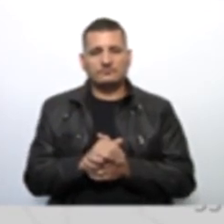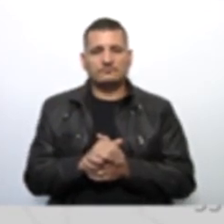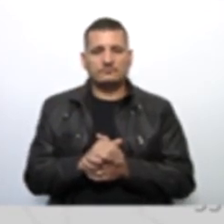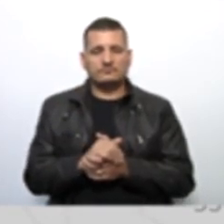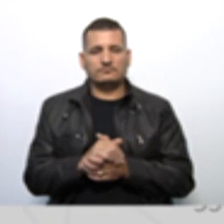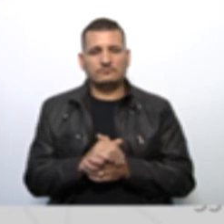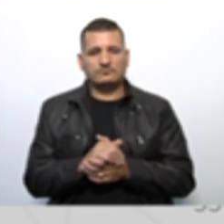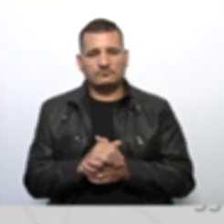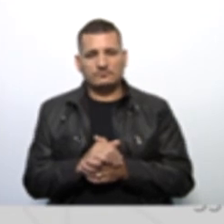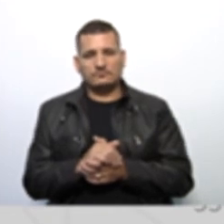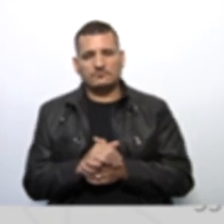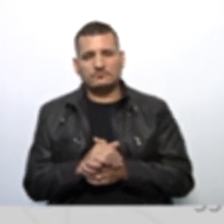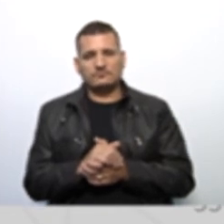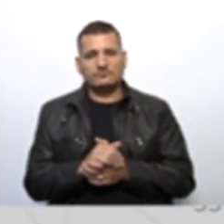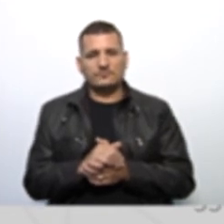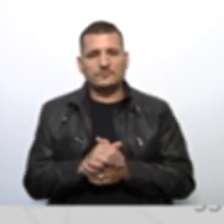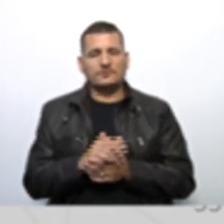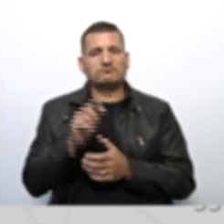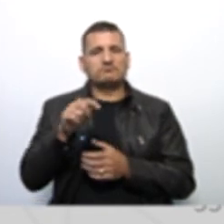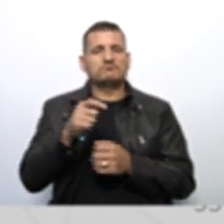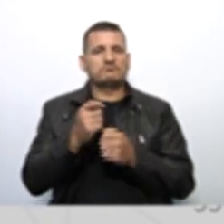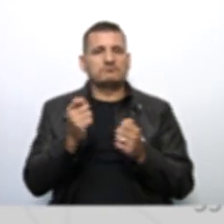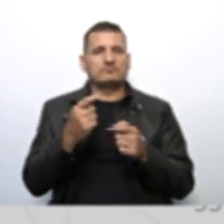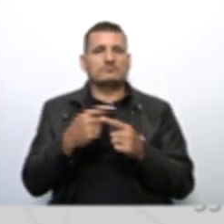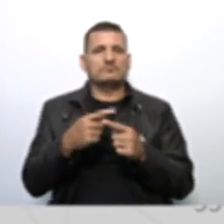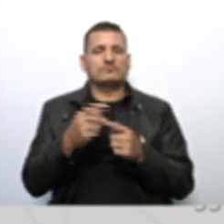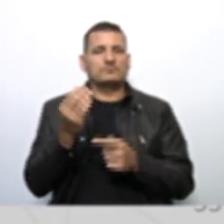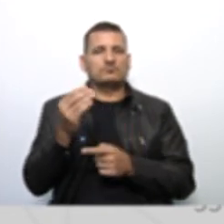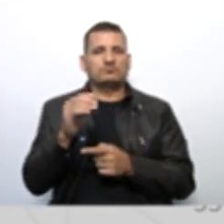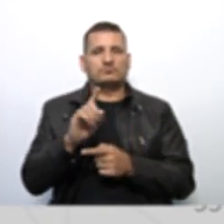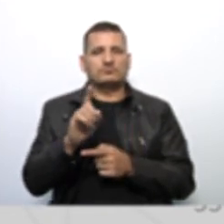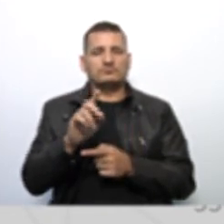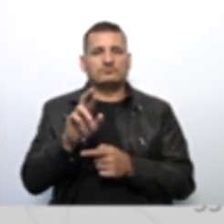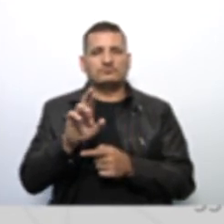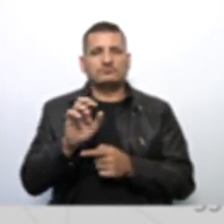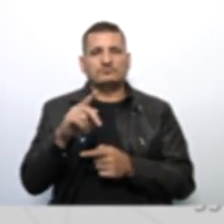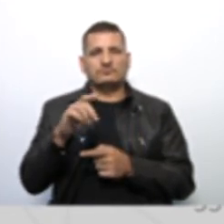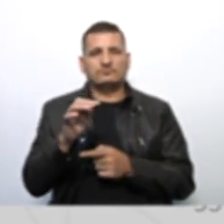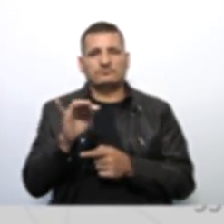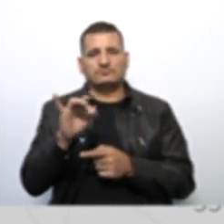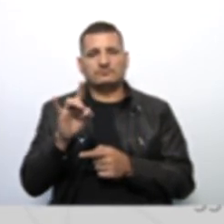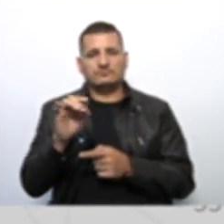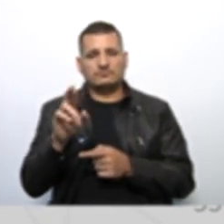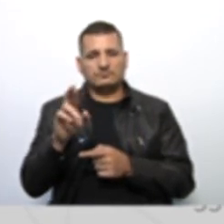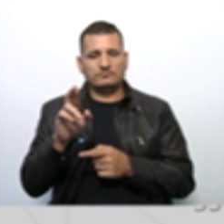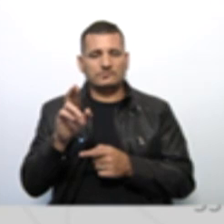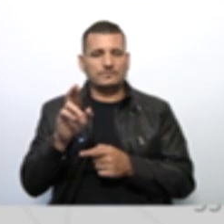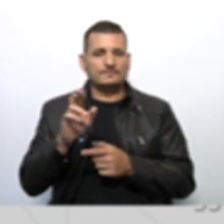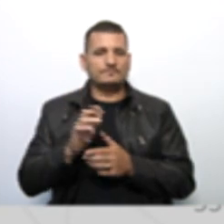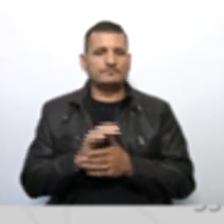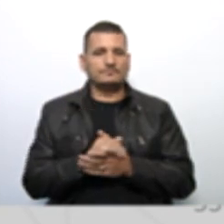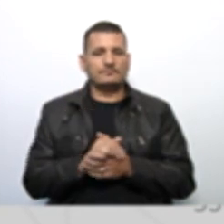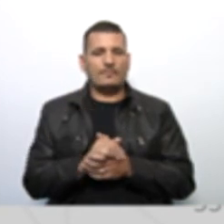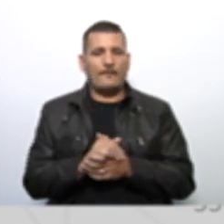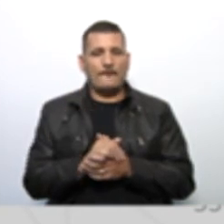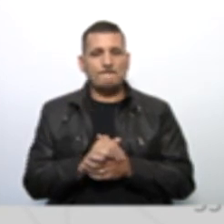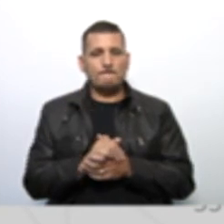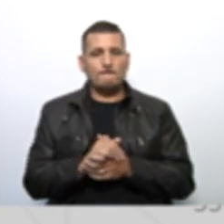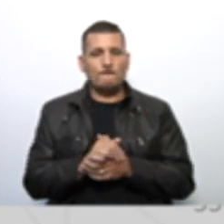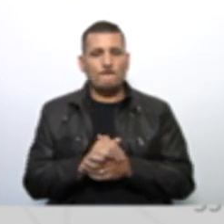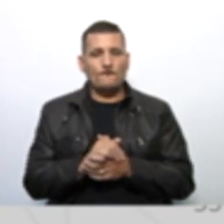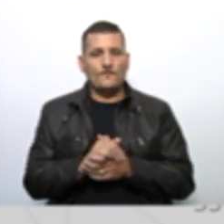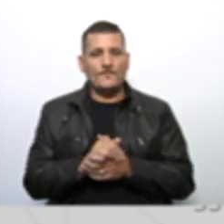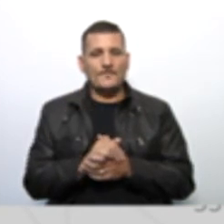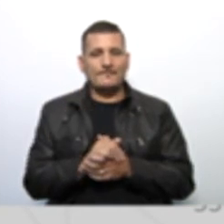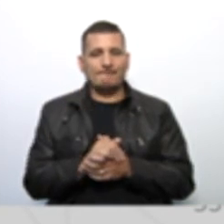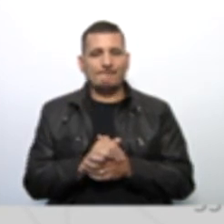mencionado o repetidor e todas as estações estariam incomunicáveis, pessoal. Por quê?